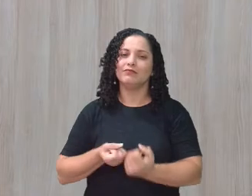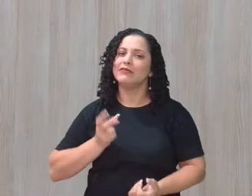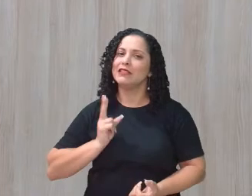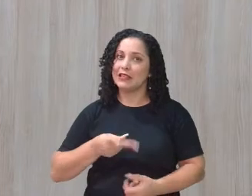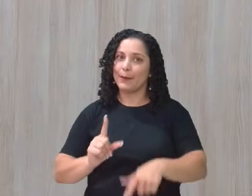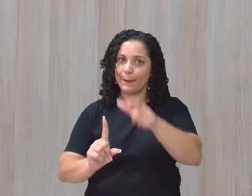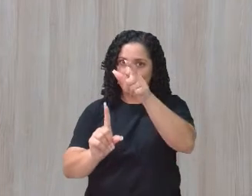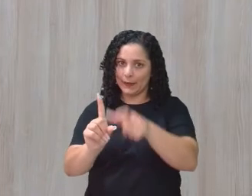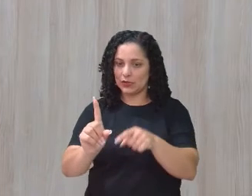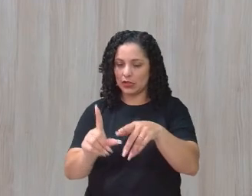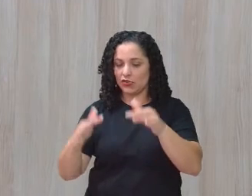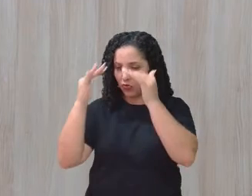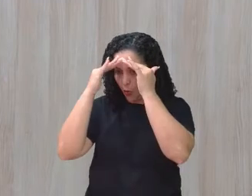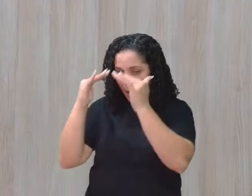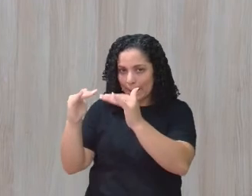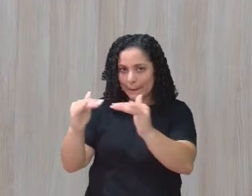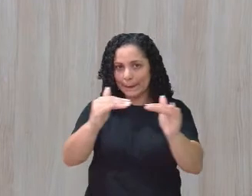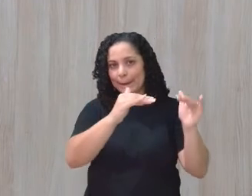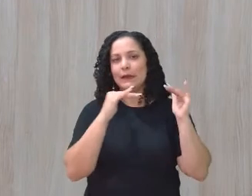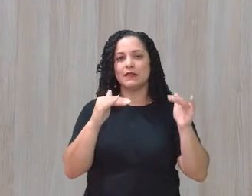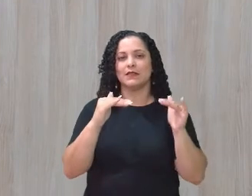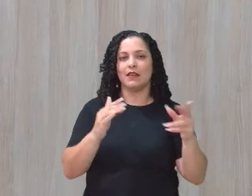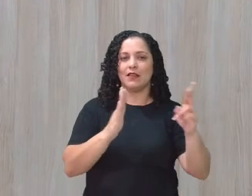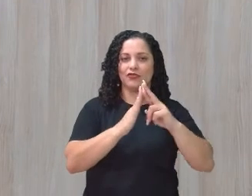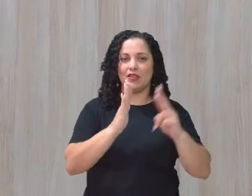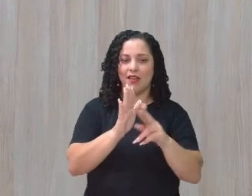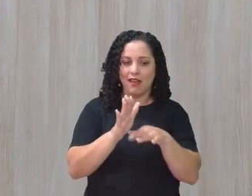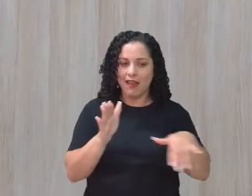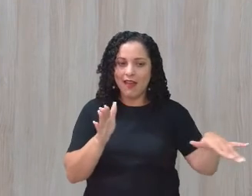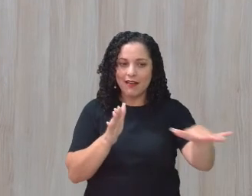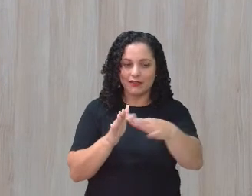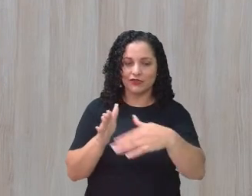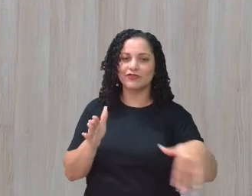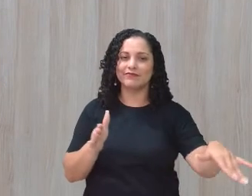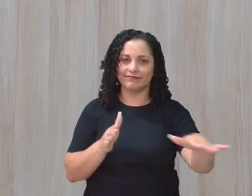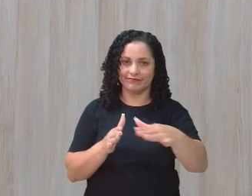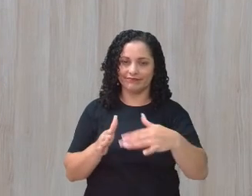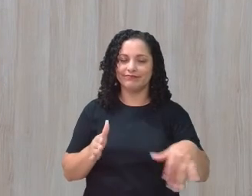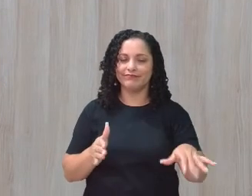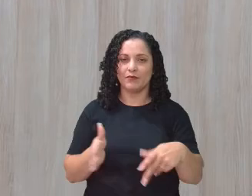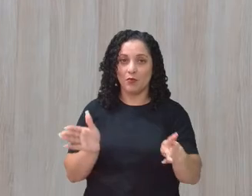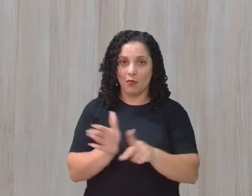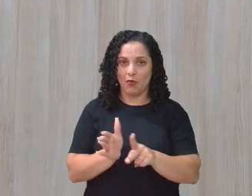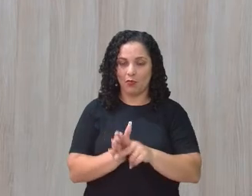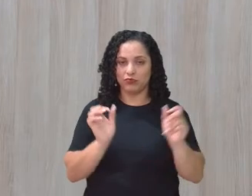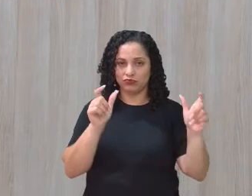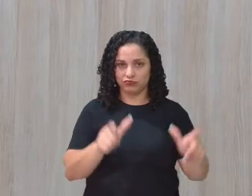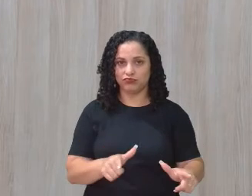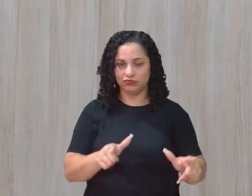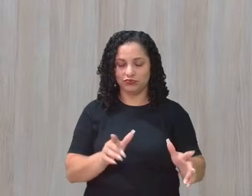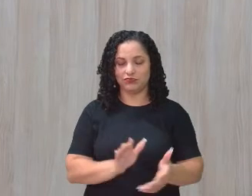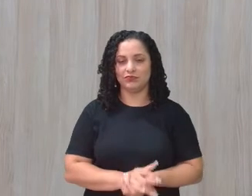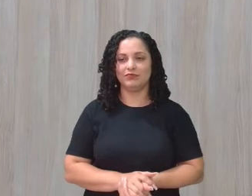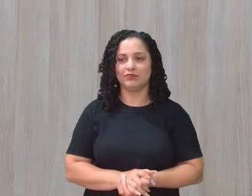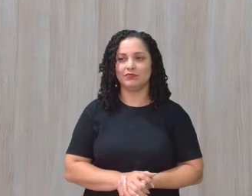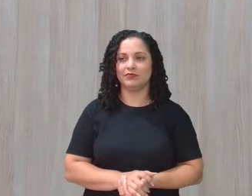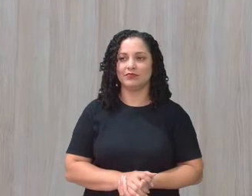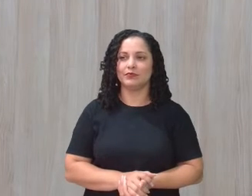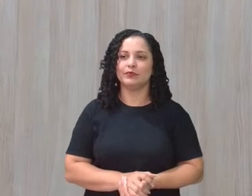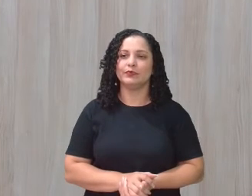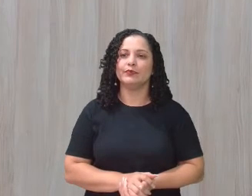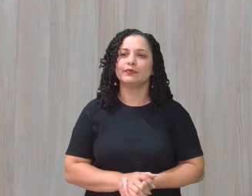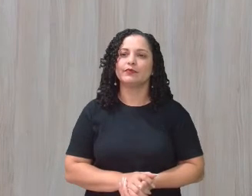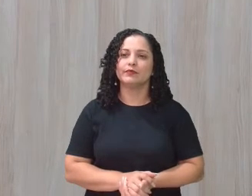ao padrão que é muito estabelecido, muitas vezes, pela profissão que a personagem exerce ao longo da narrativa, tá? Como não é o caso do